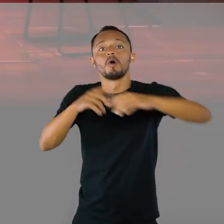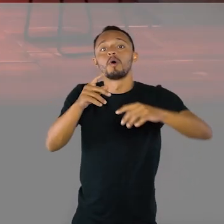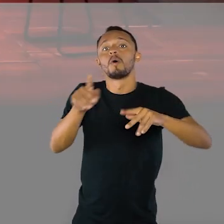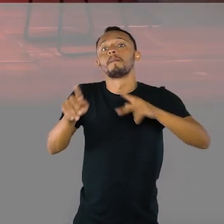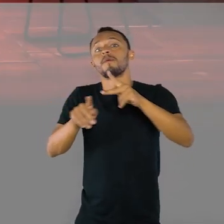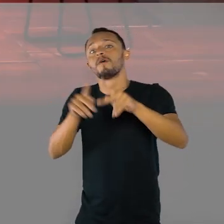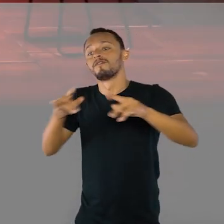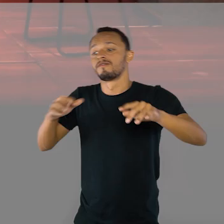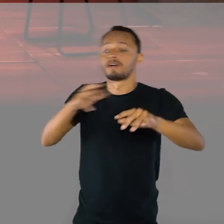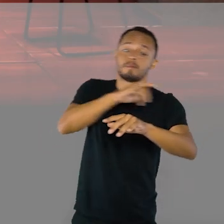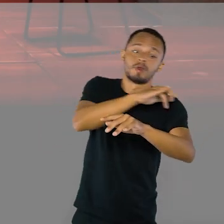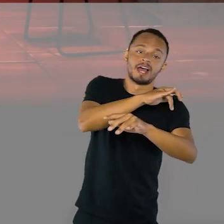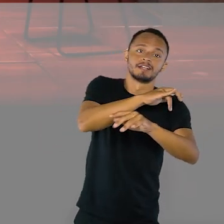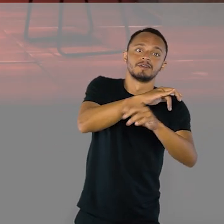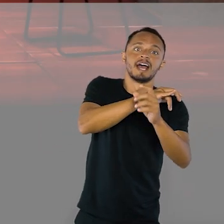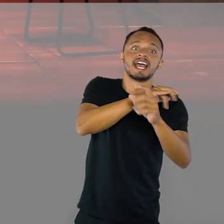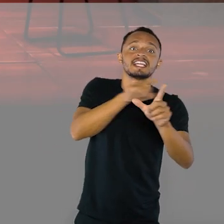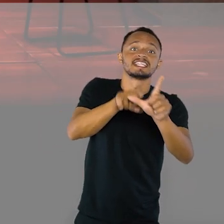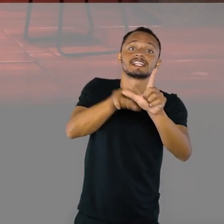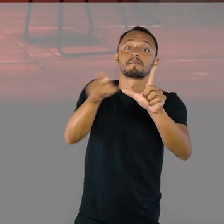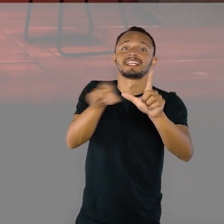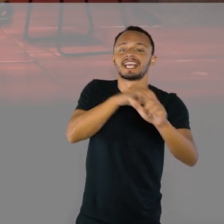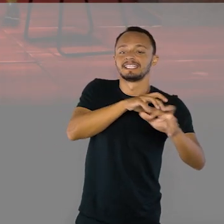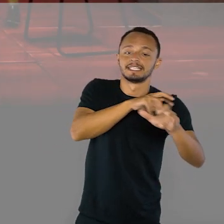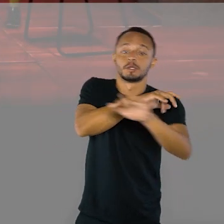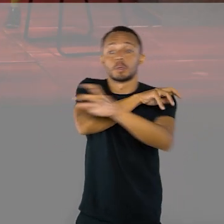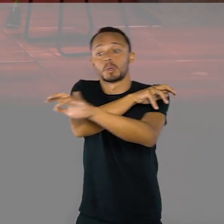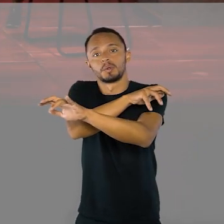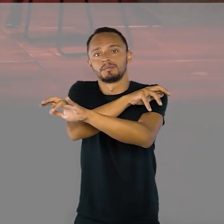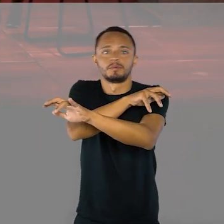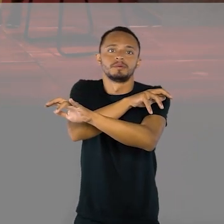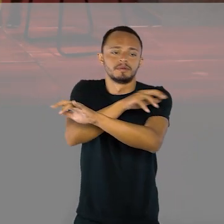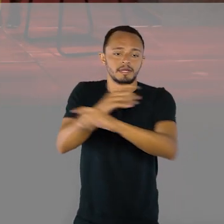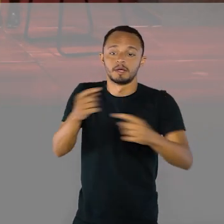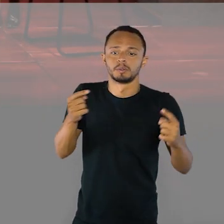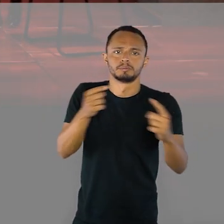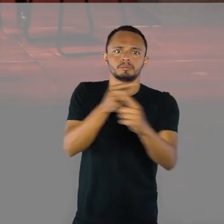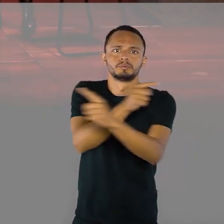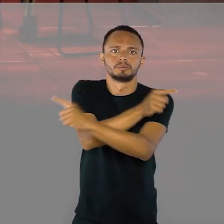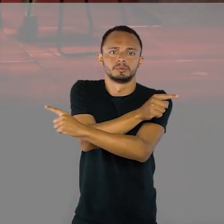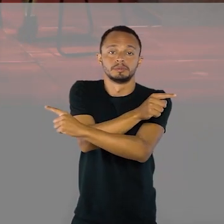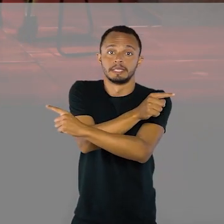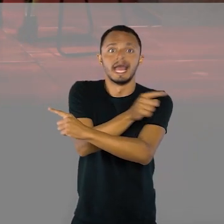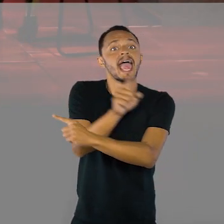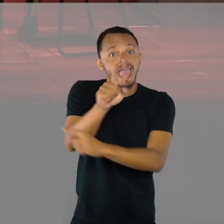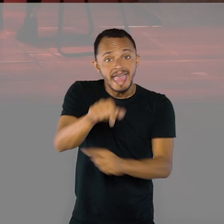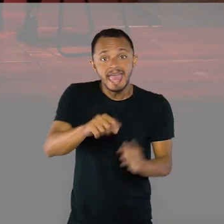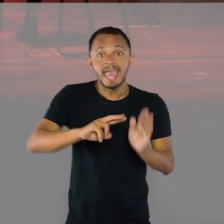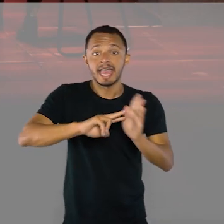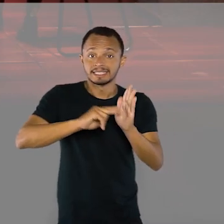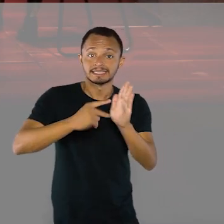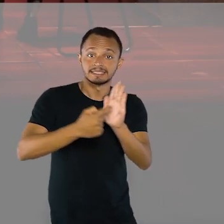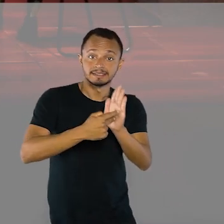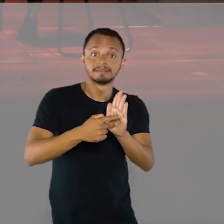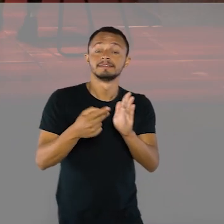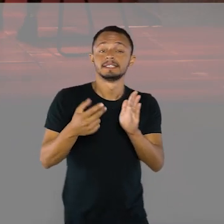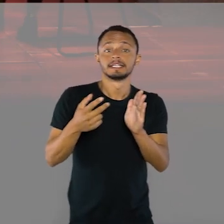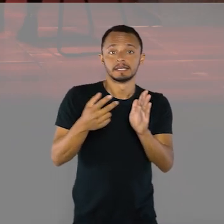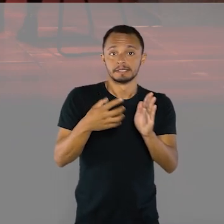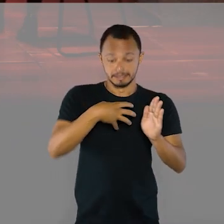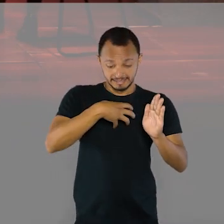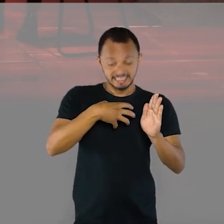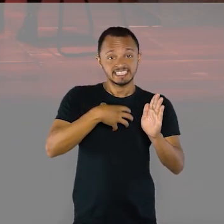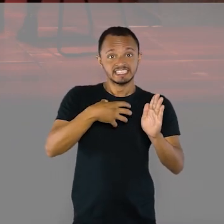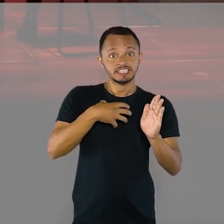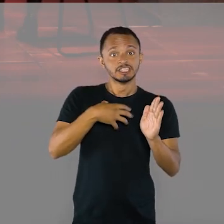lado. Portanto, pode virar uma questão de muito simbólica na tela e na maneira como Pedro Américo